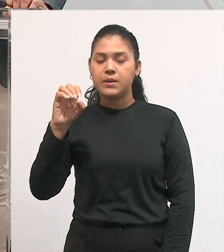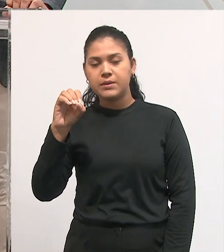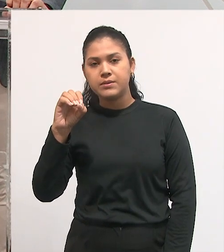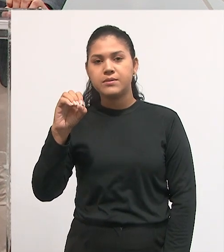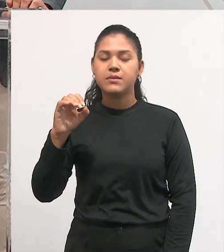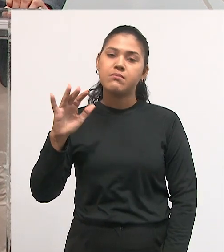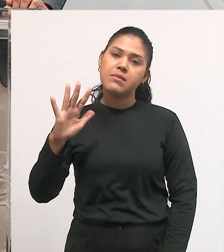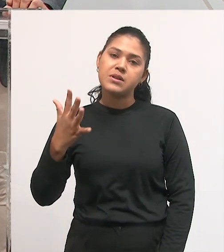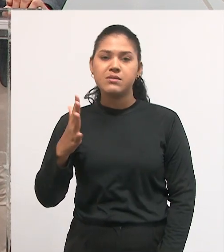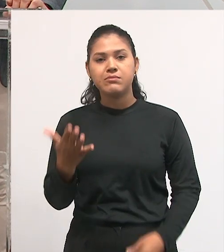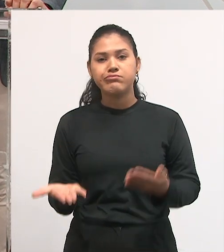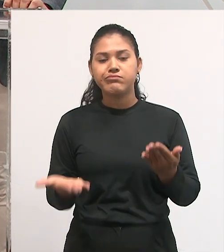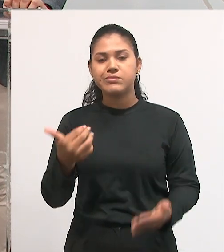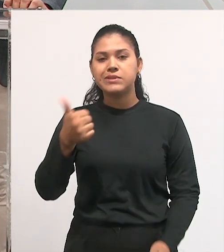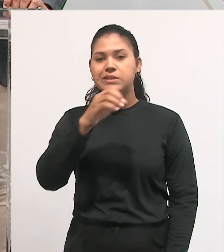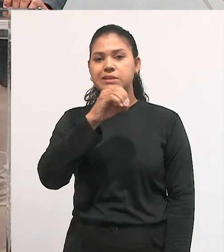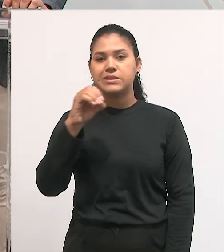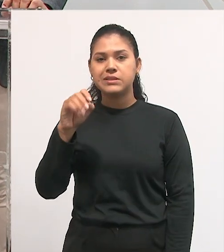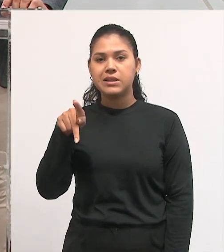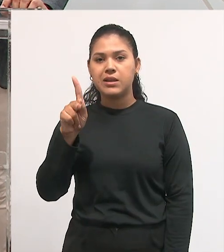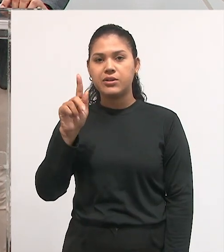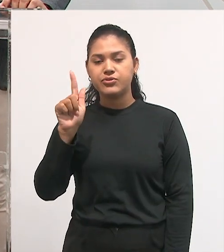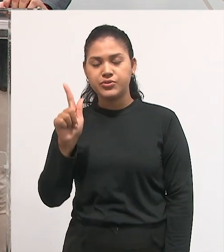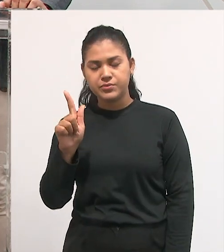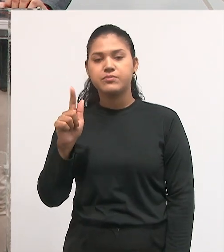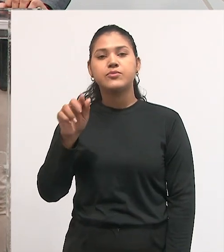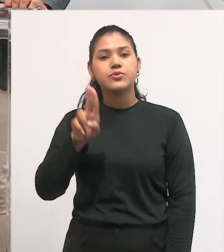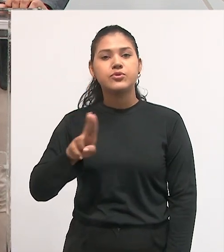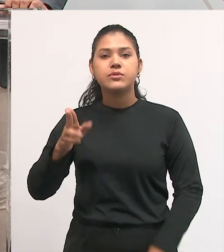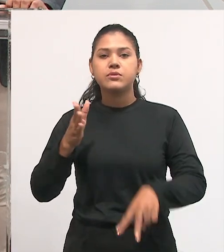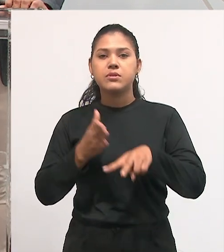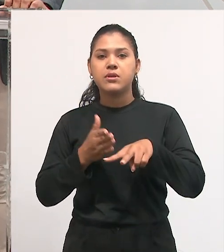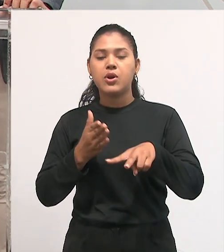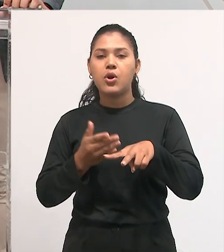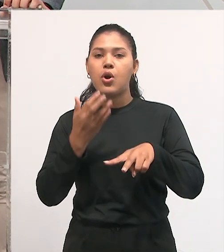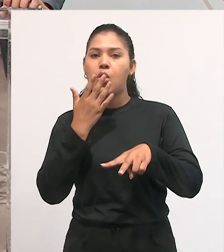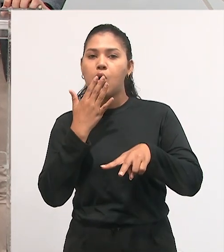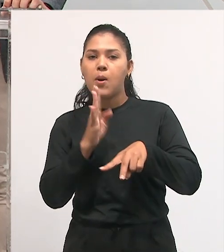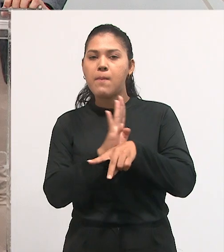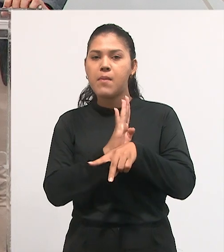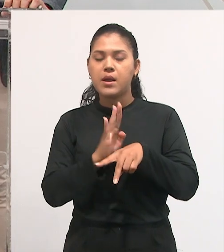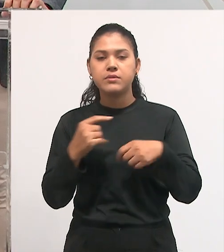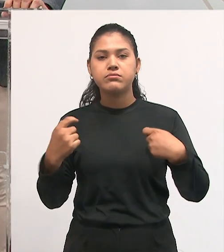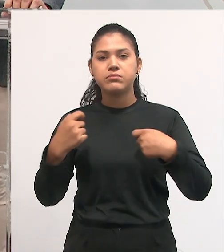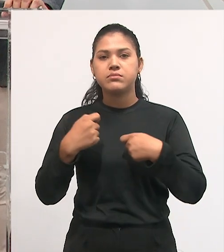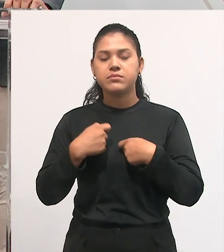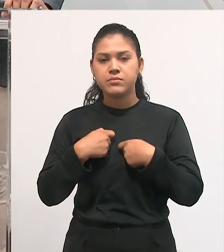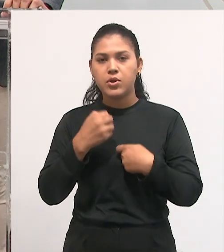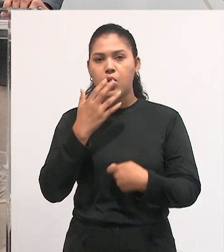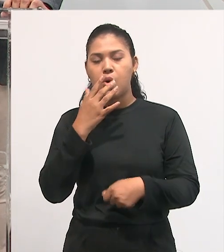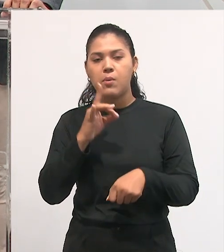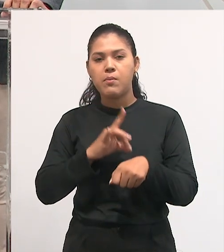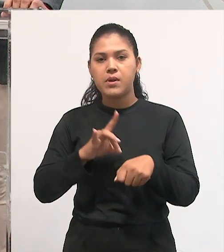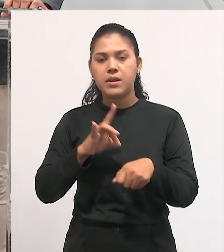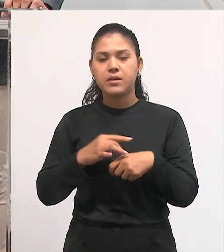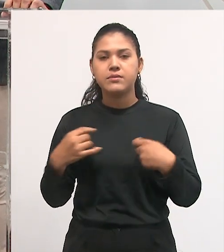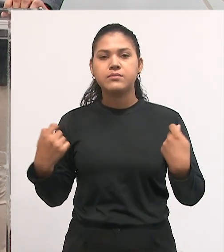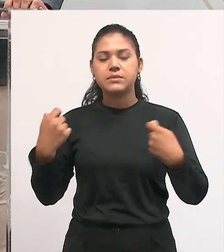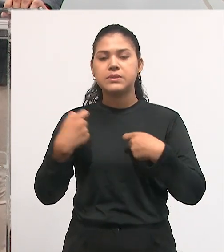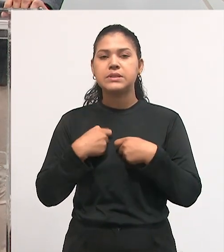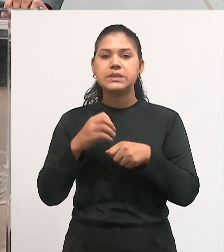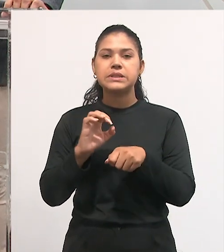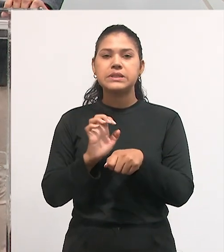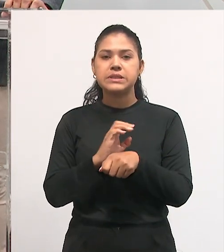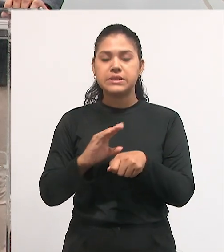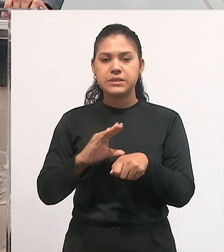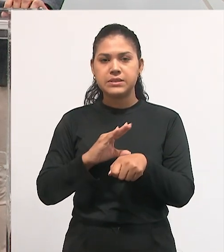aproximadamente 100 quilos. Estou usando uma calça na cor bege, uma camisa na cor preta e um blazer na cor